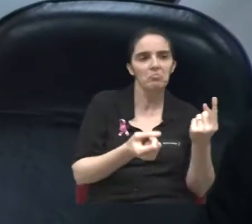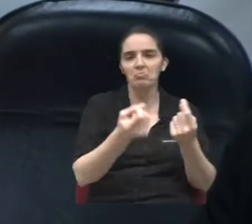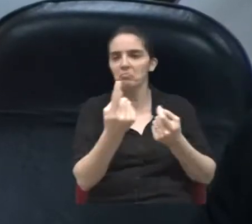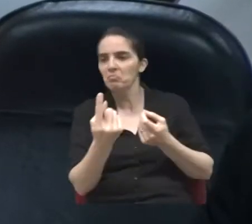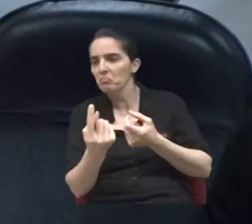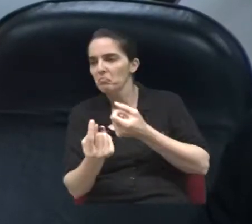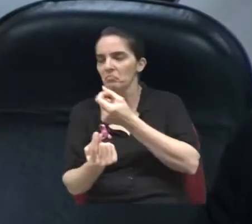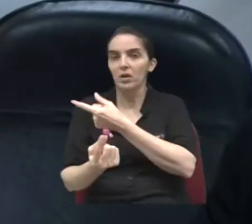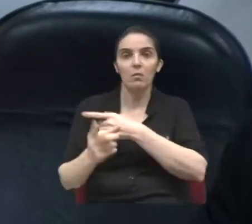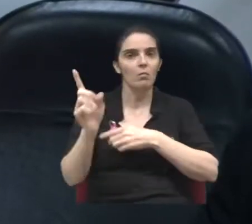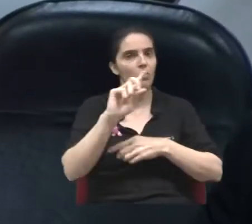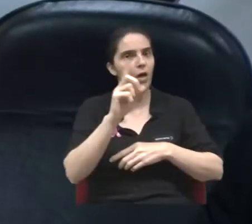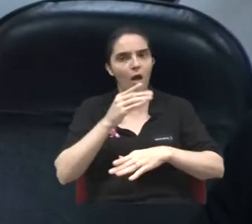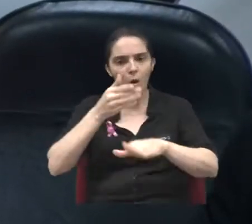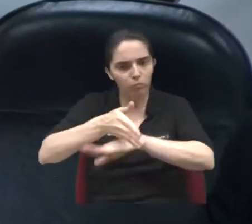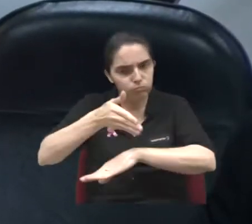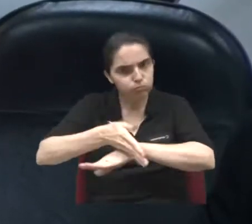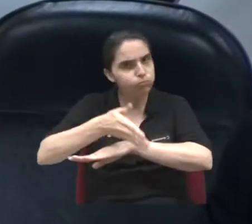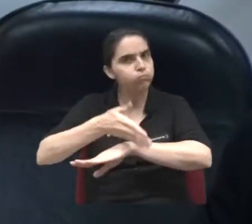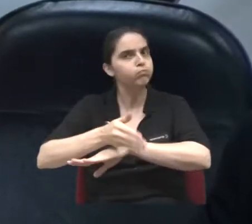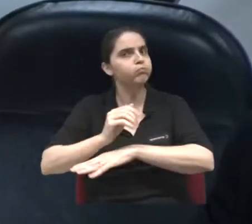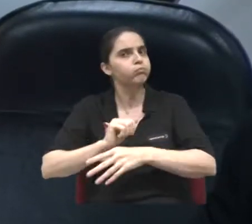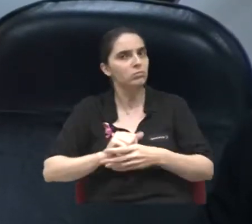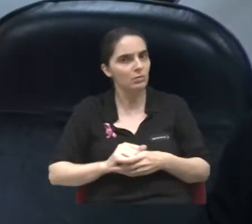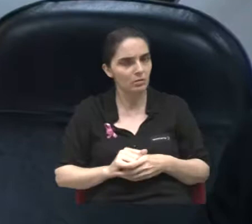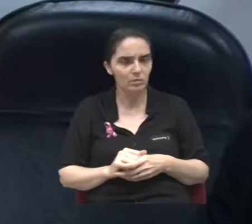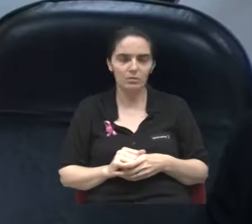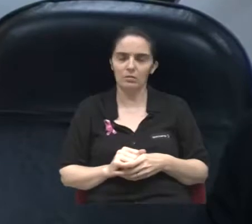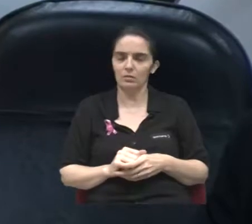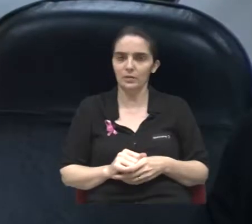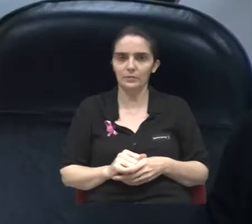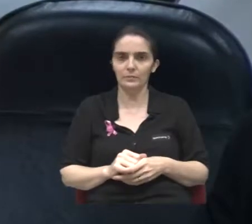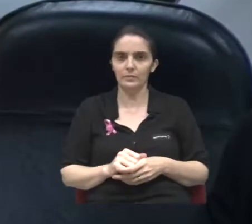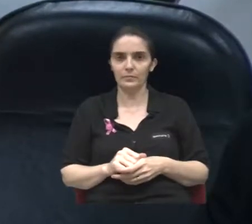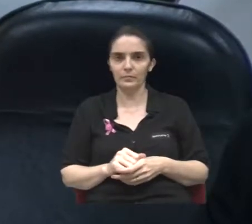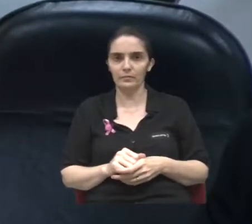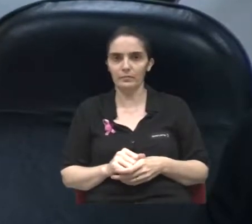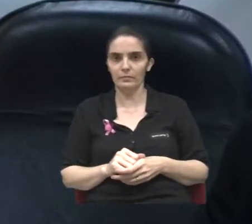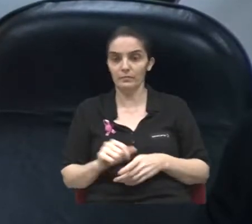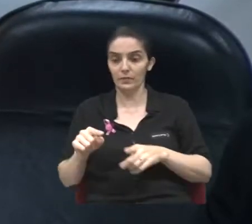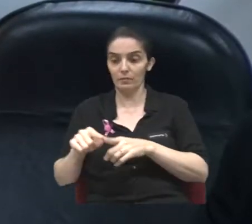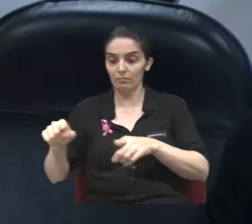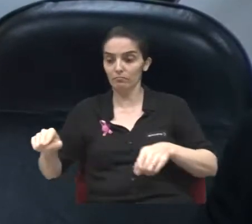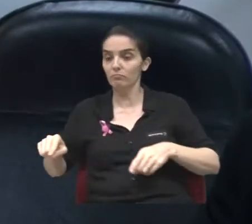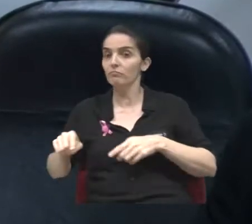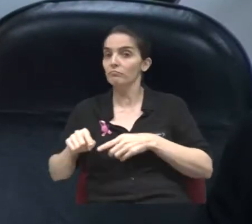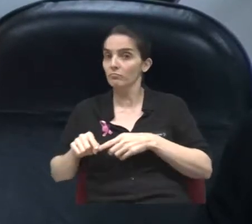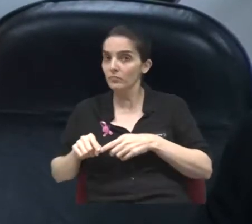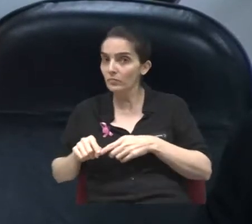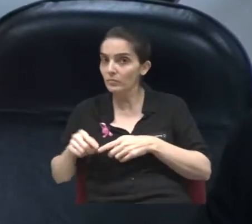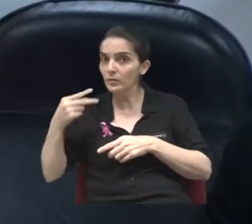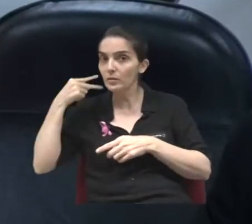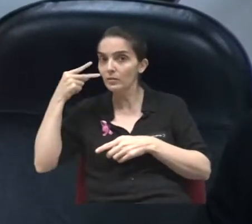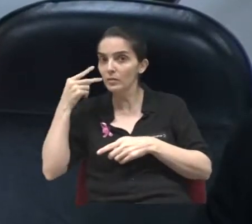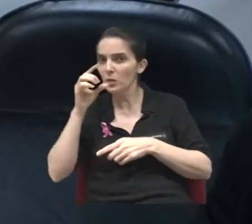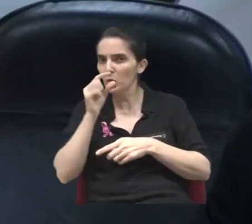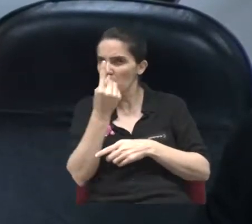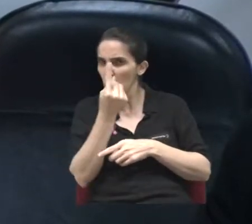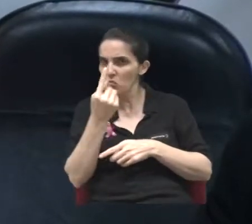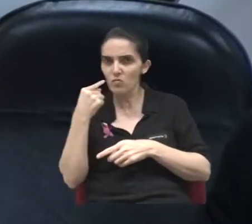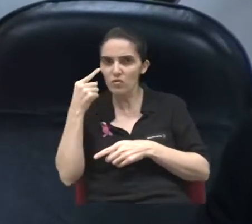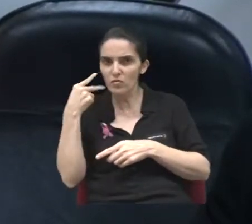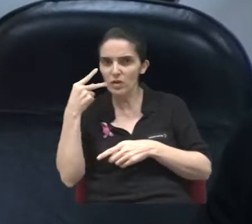com frequência e ele não aparece especificamente num gabinete. Ele aparece em outros. Normalmente,